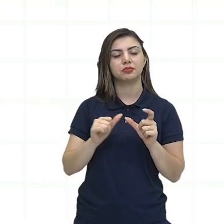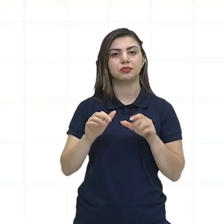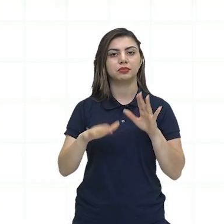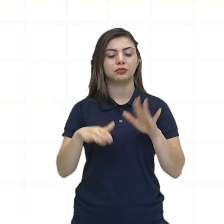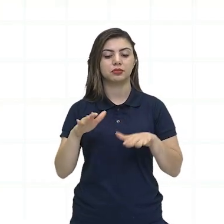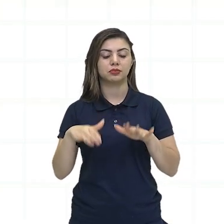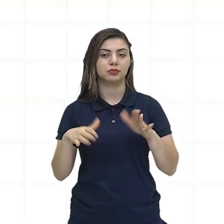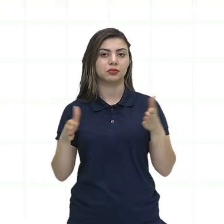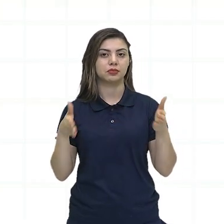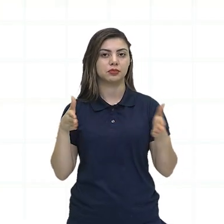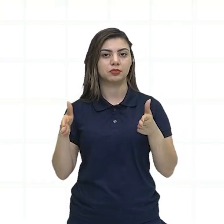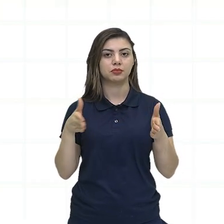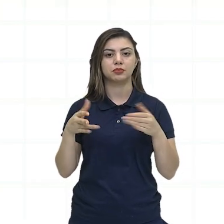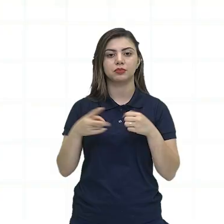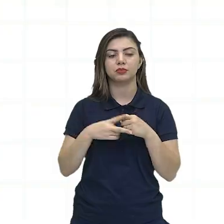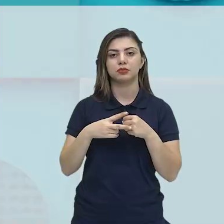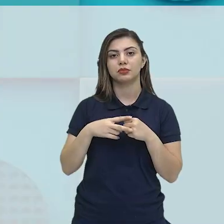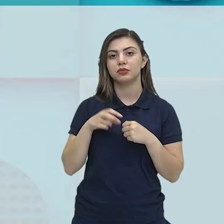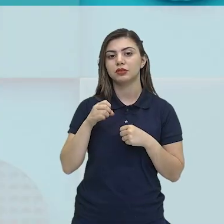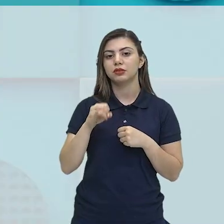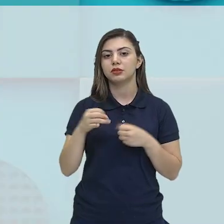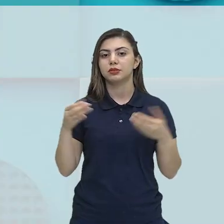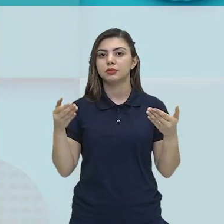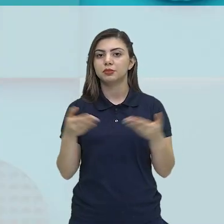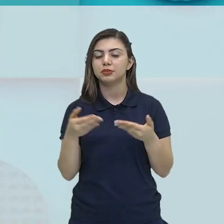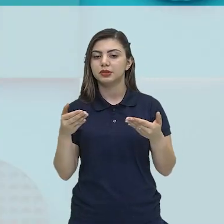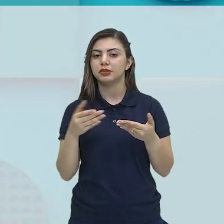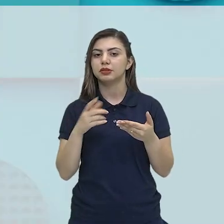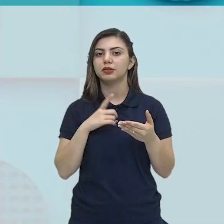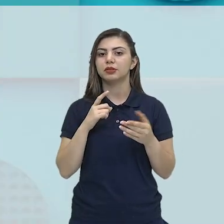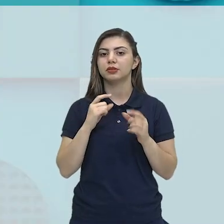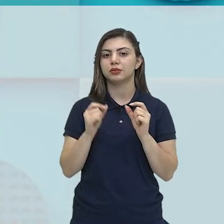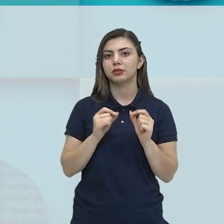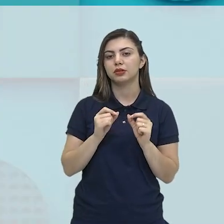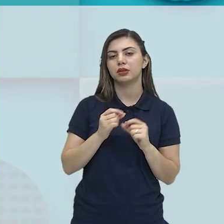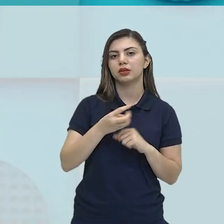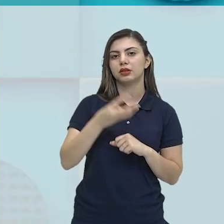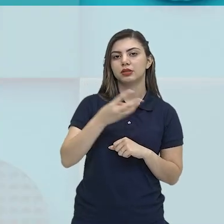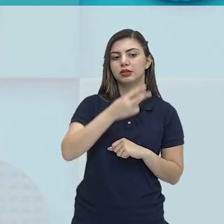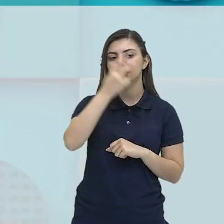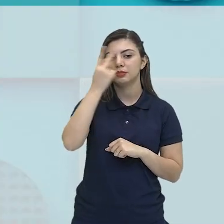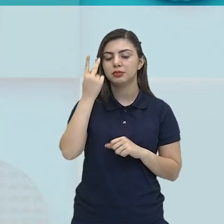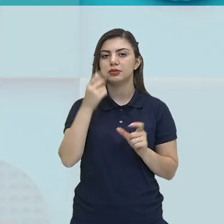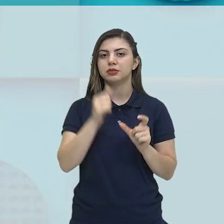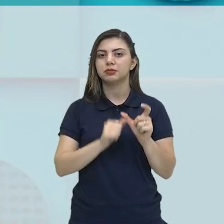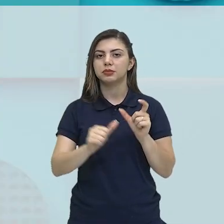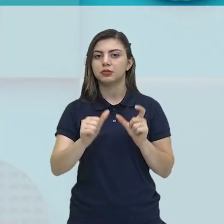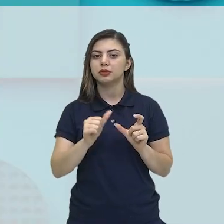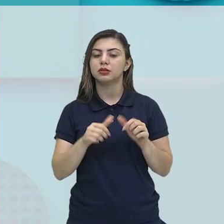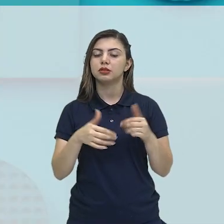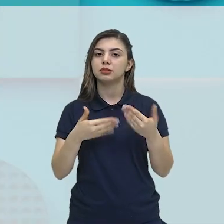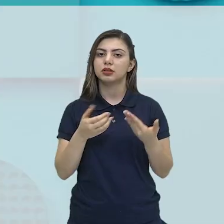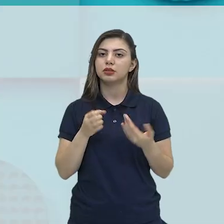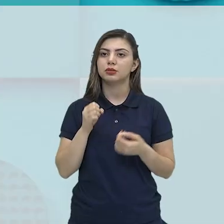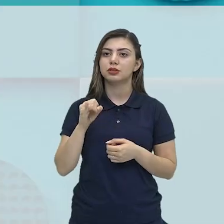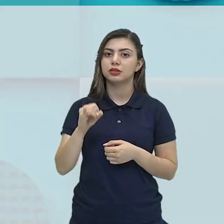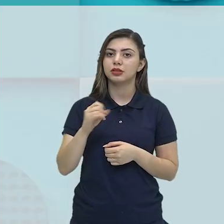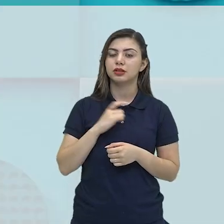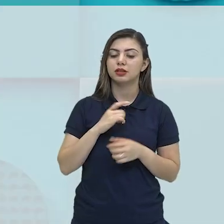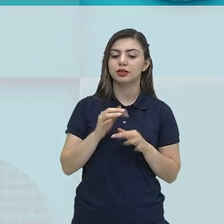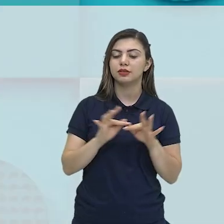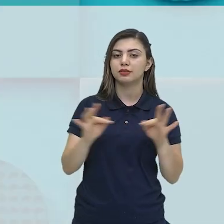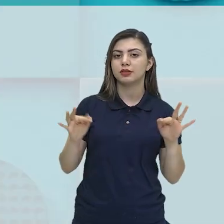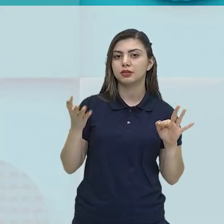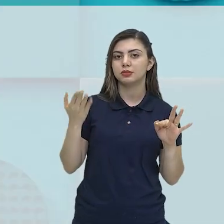tempo verbal. Se é presente, vai aparecer uma alteração ali na terceira pessoa. Se é o passado, vai receber o ed,